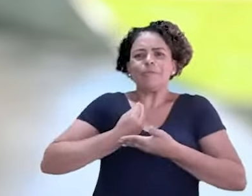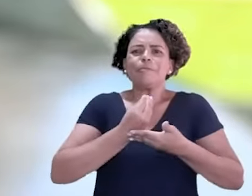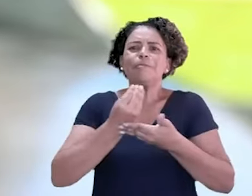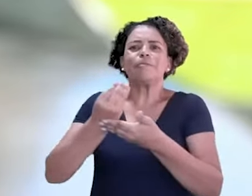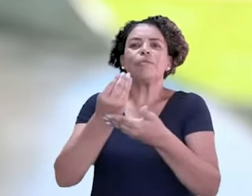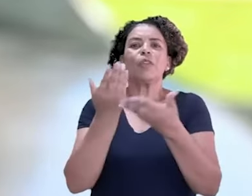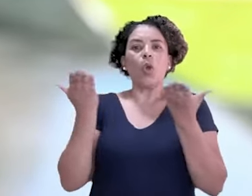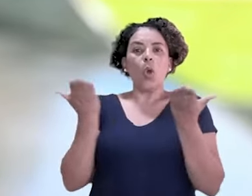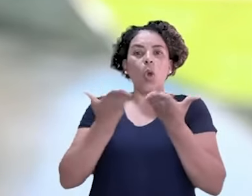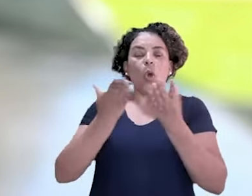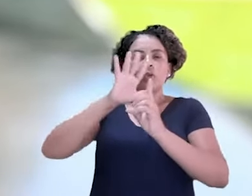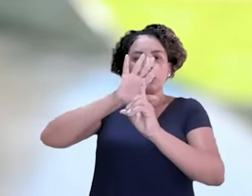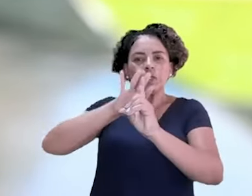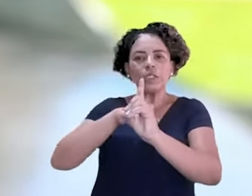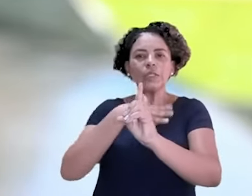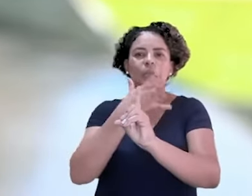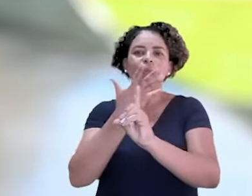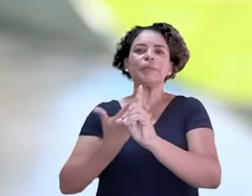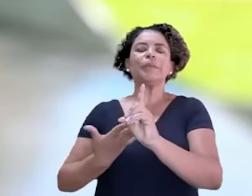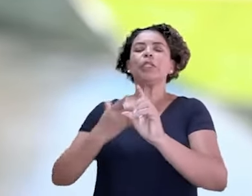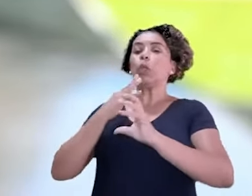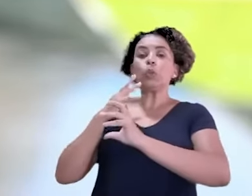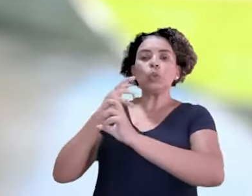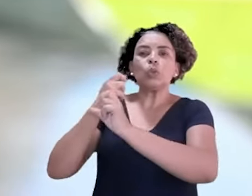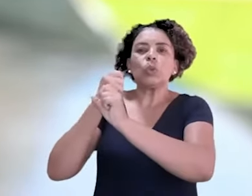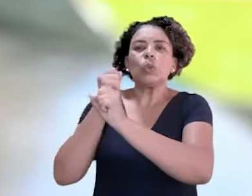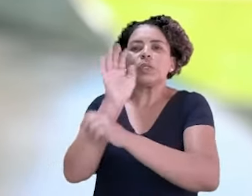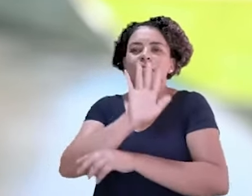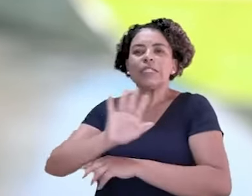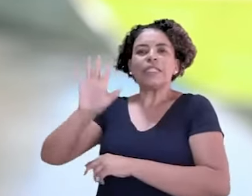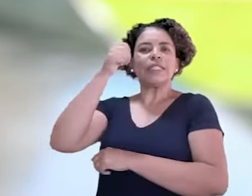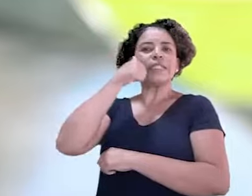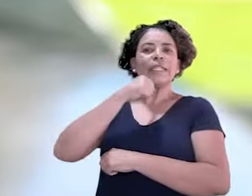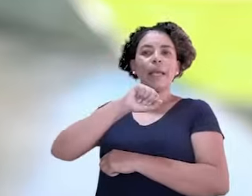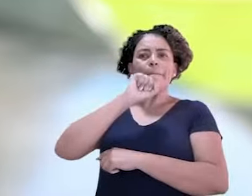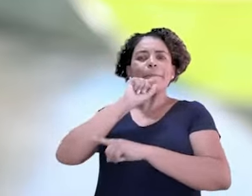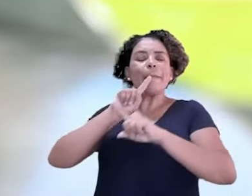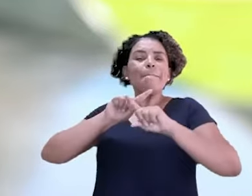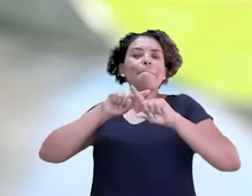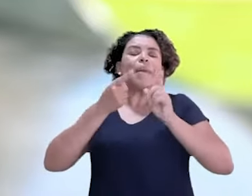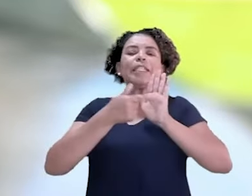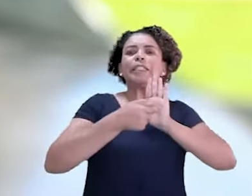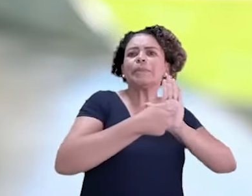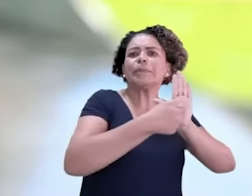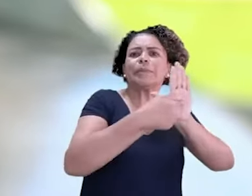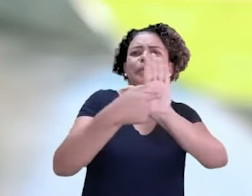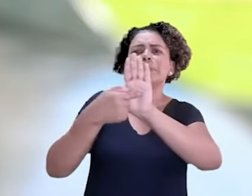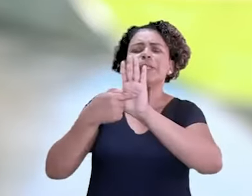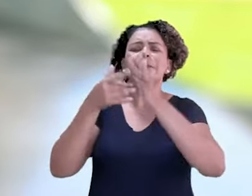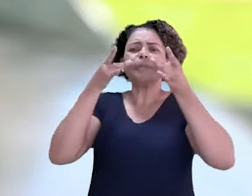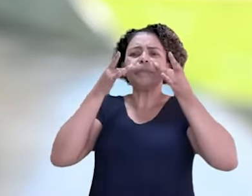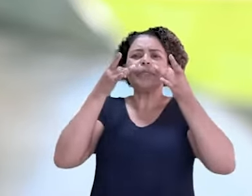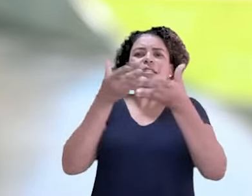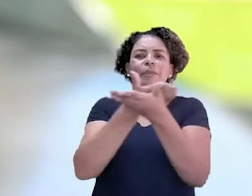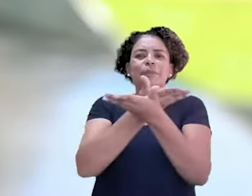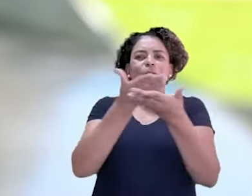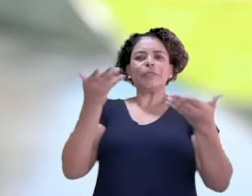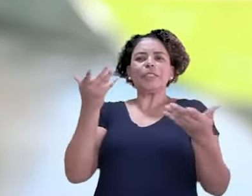tivesse hoje eu quero homenagear todas as mães brasileiras Mas quero deixar uma mensagem de